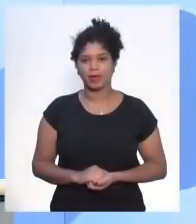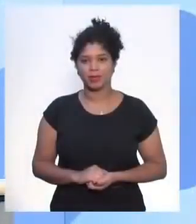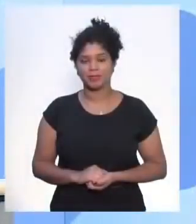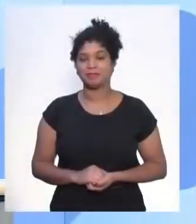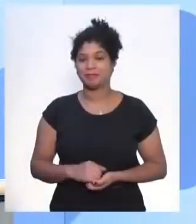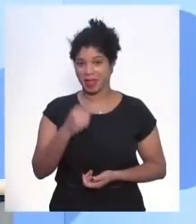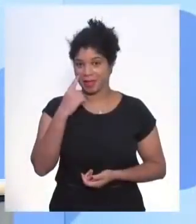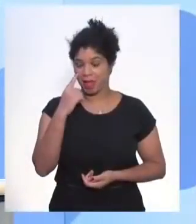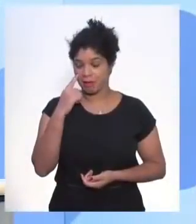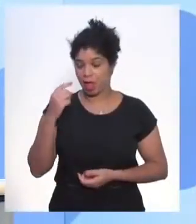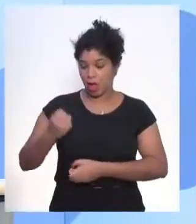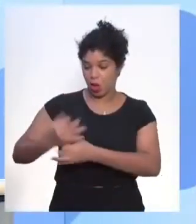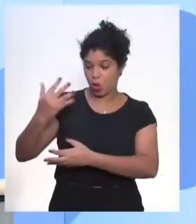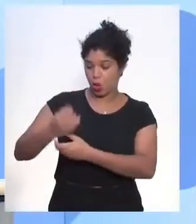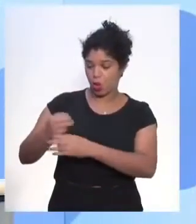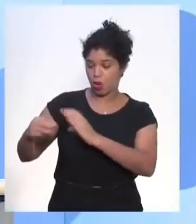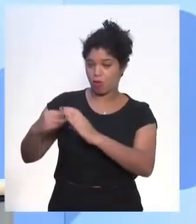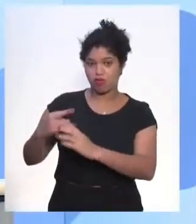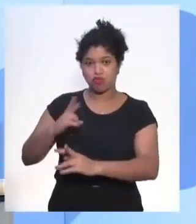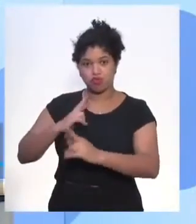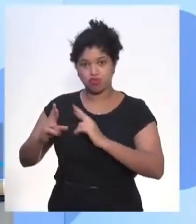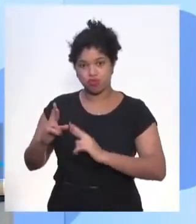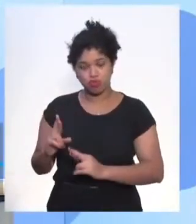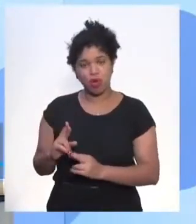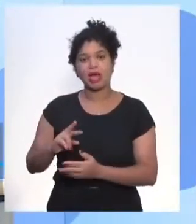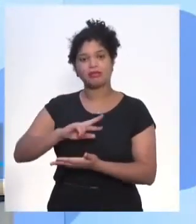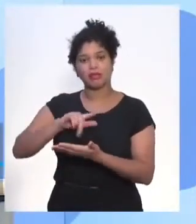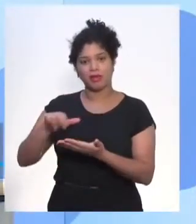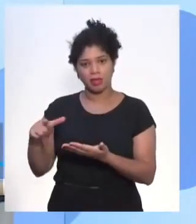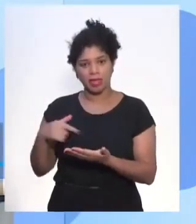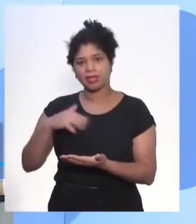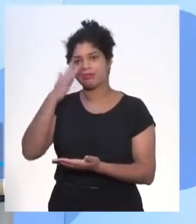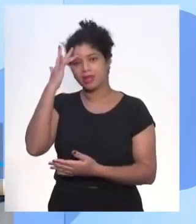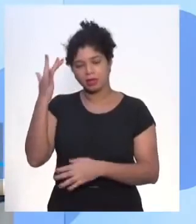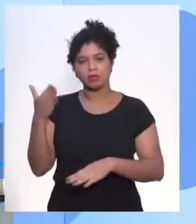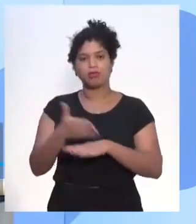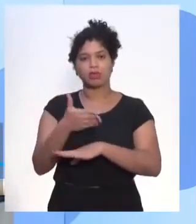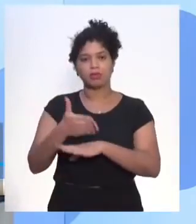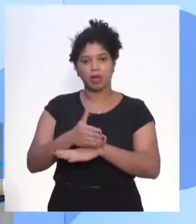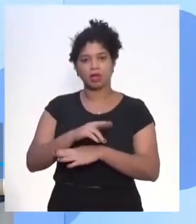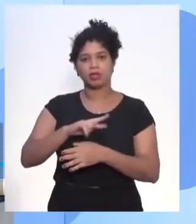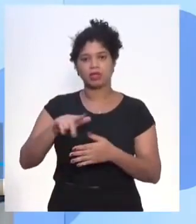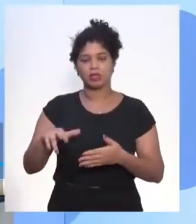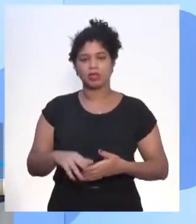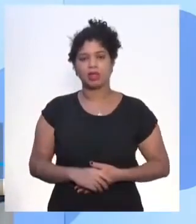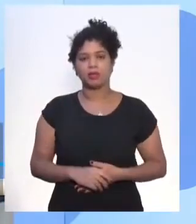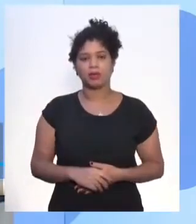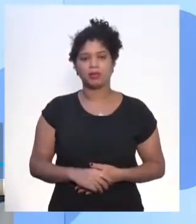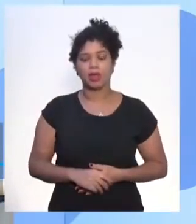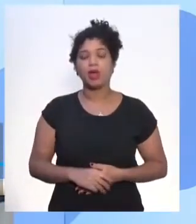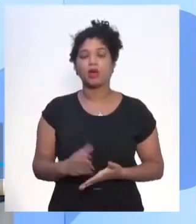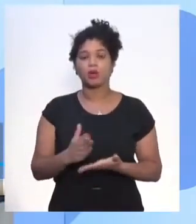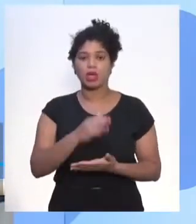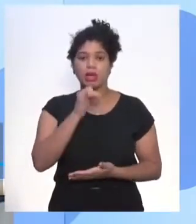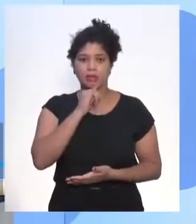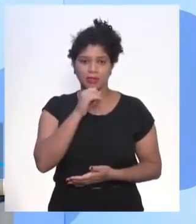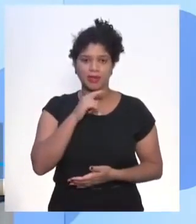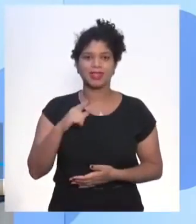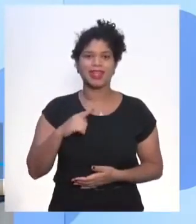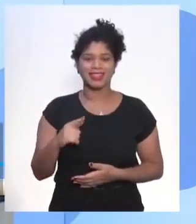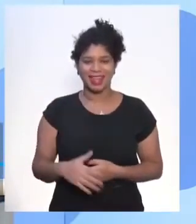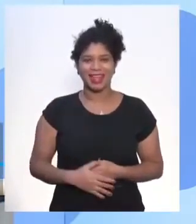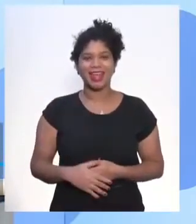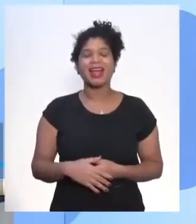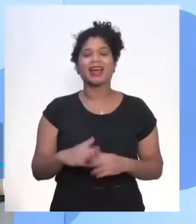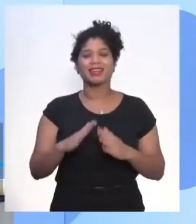Olha, aqui tem muitas respostas, professora Marta. Muitas pessoas aqui interagindo, alguns comentando até de exemplos que tem na escola aí de Deolinda,